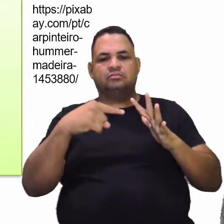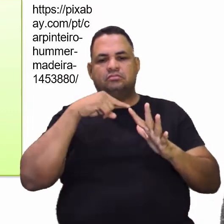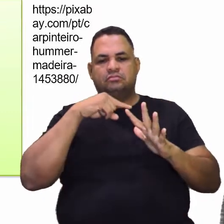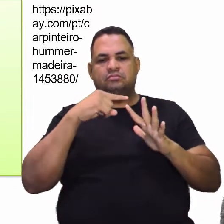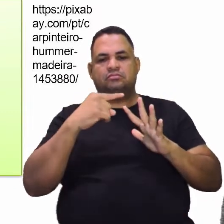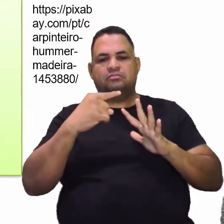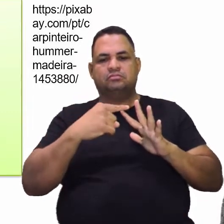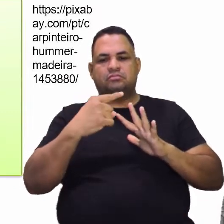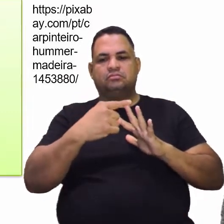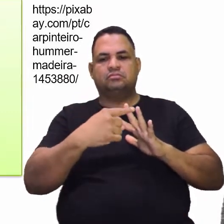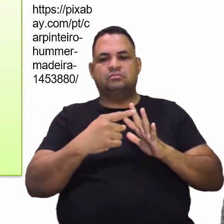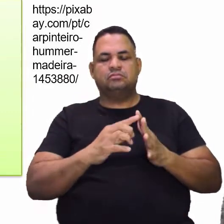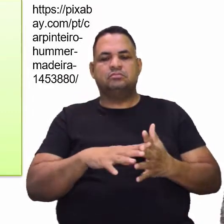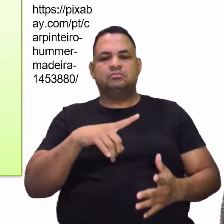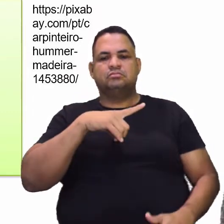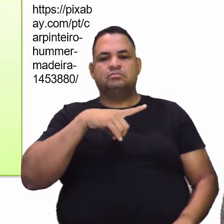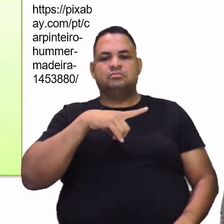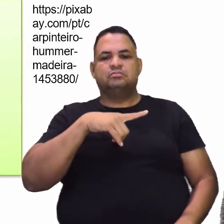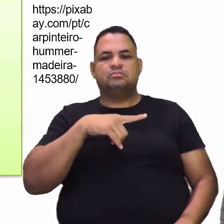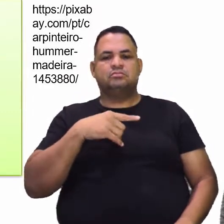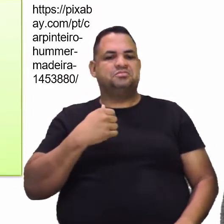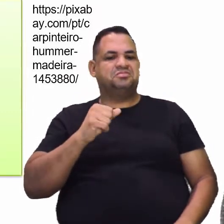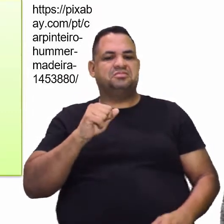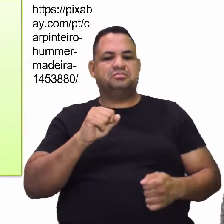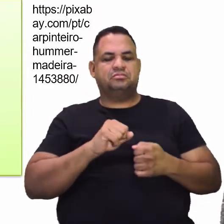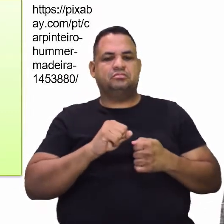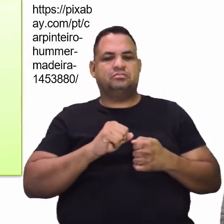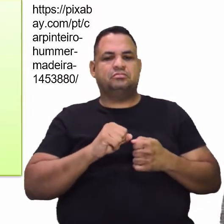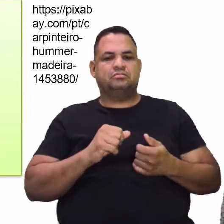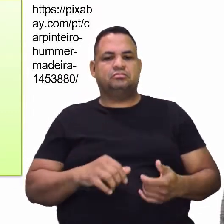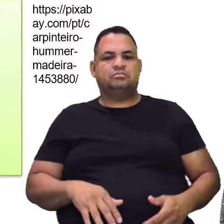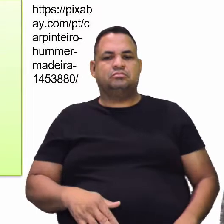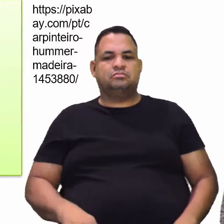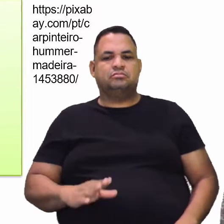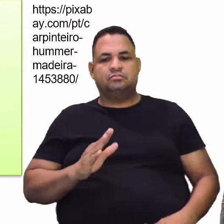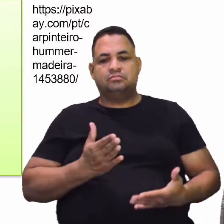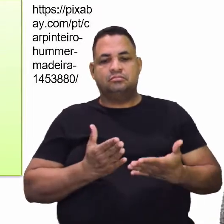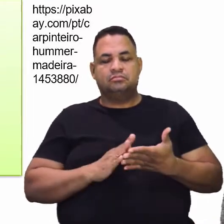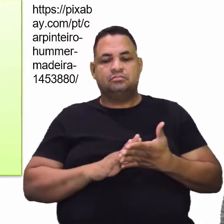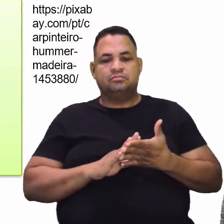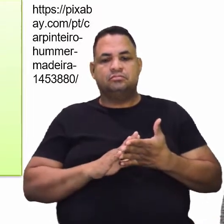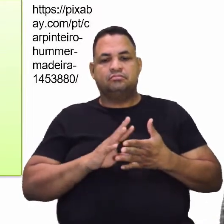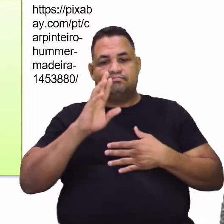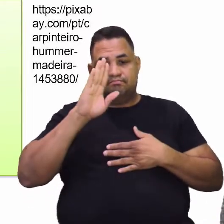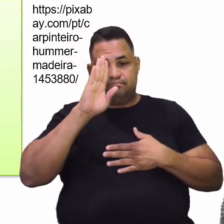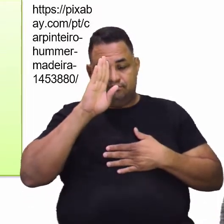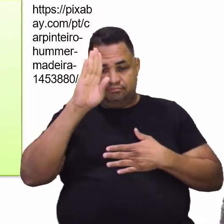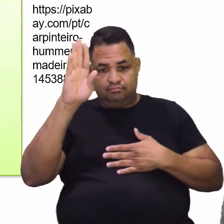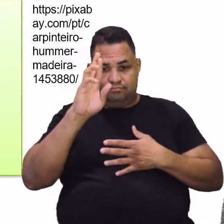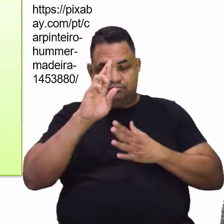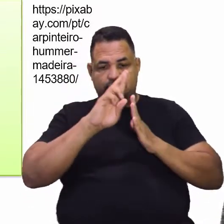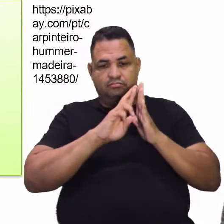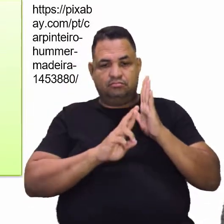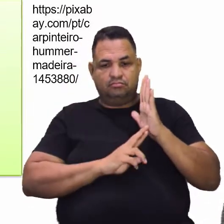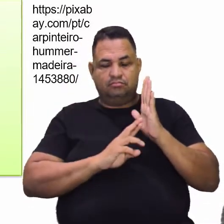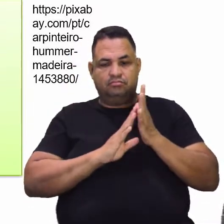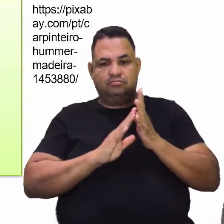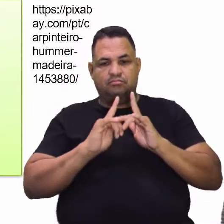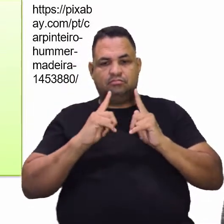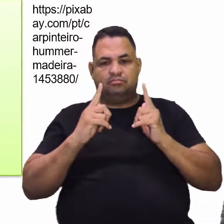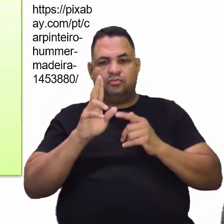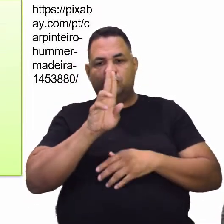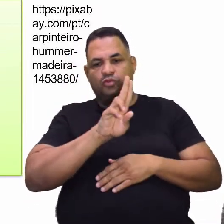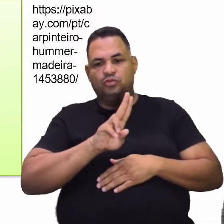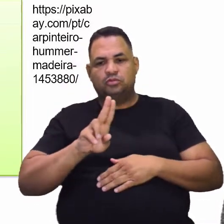Y, aí você não vai fazer essa questão, tá? Prevalece a regra geral, ou seja, acrescenta-se apenas